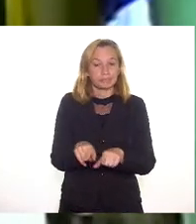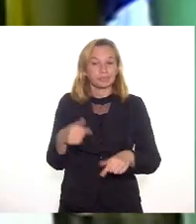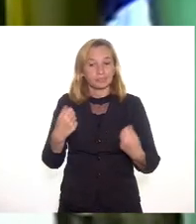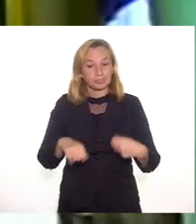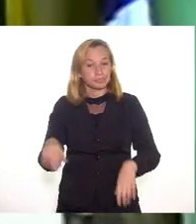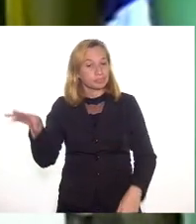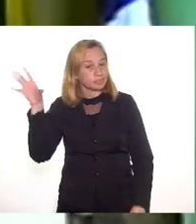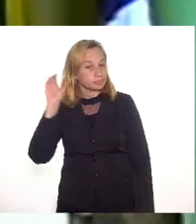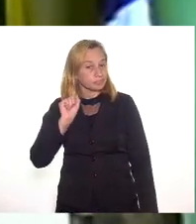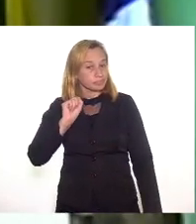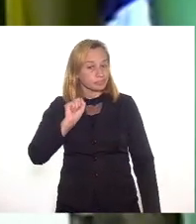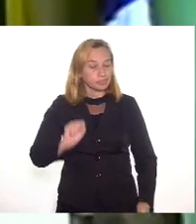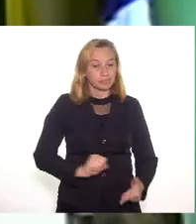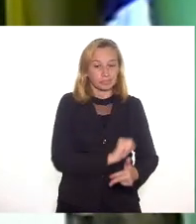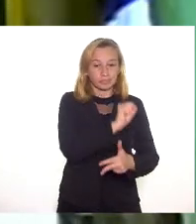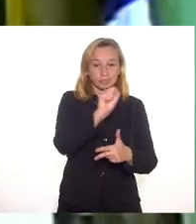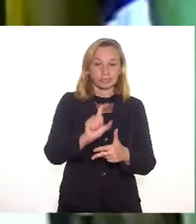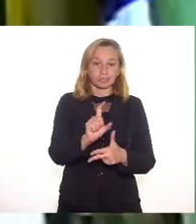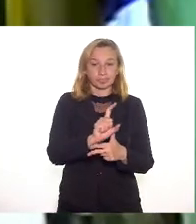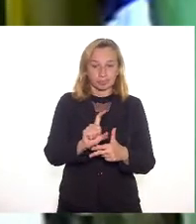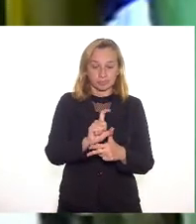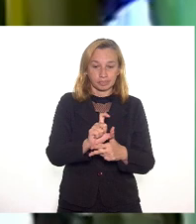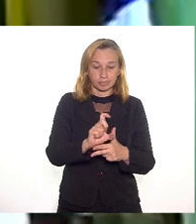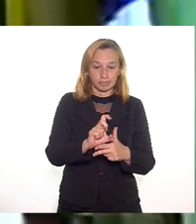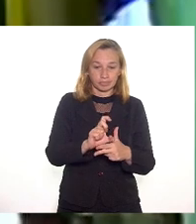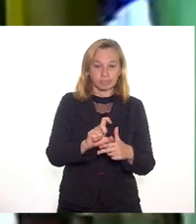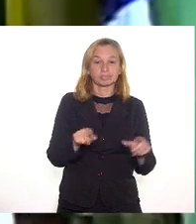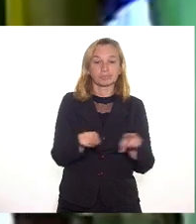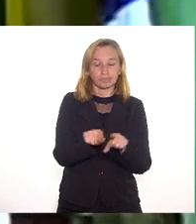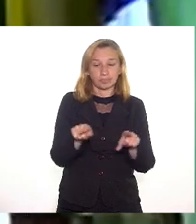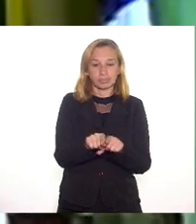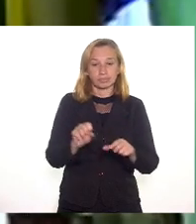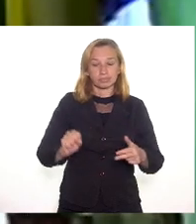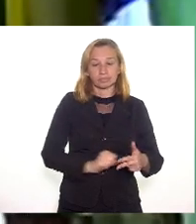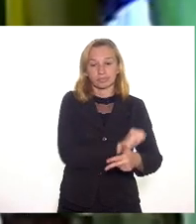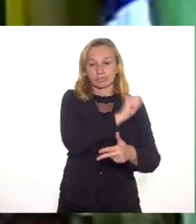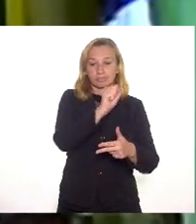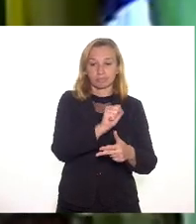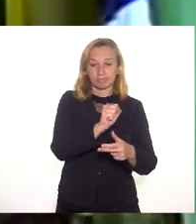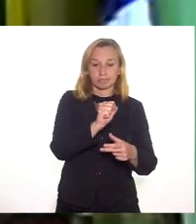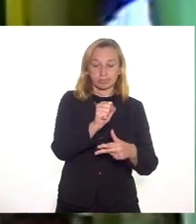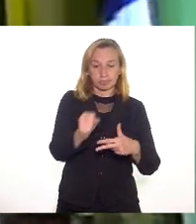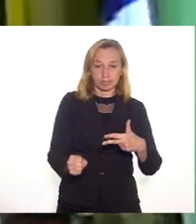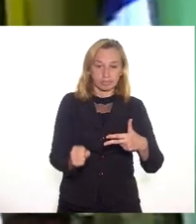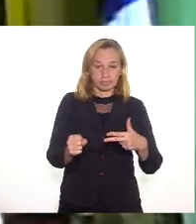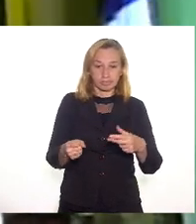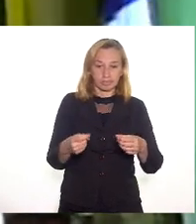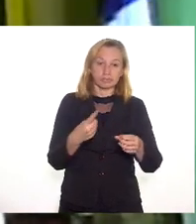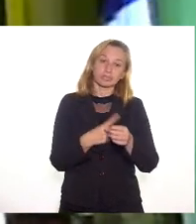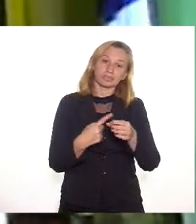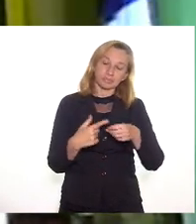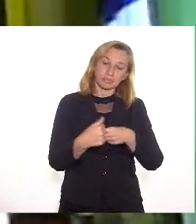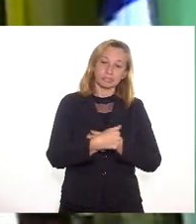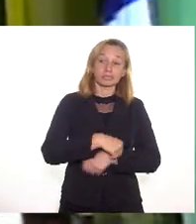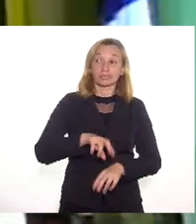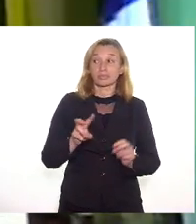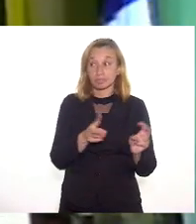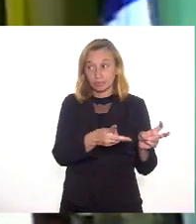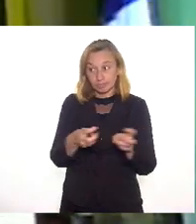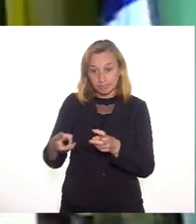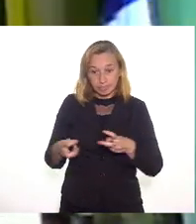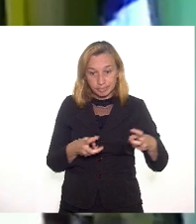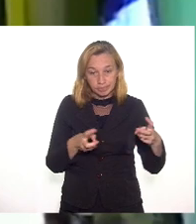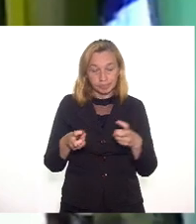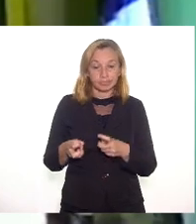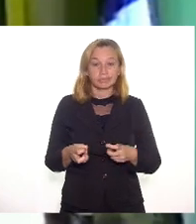os poderes executivos municipais e tenho observado que assim